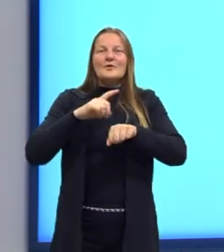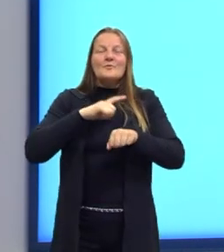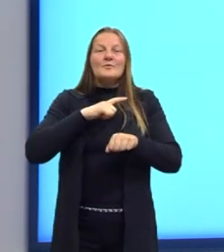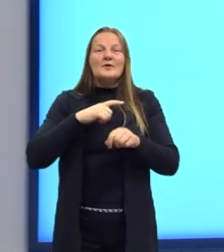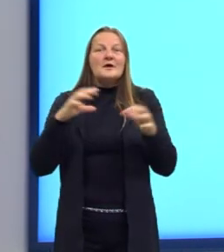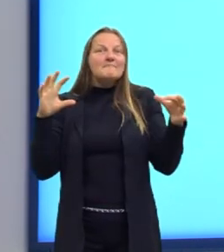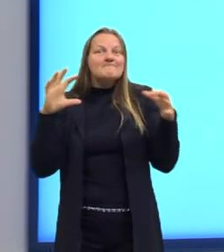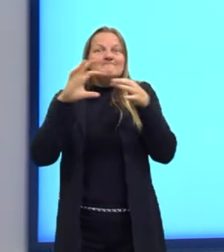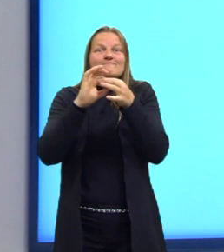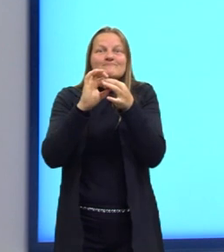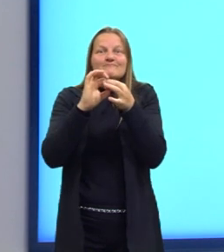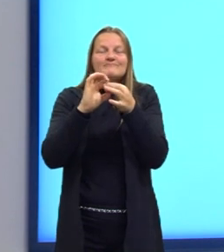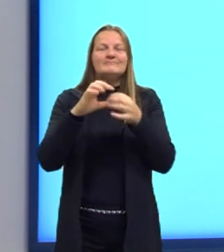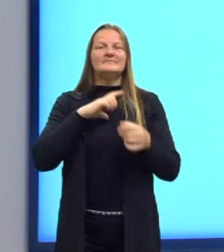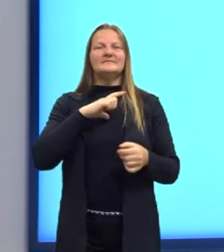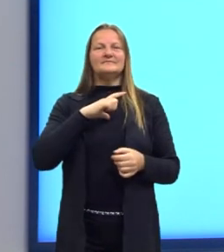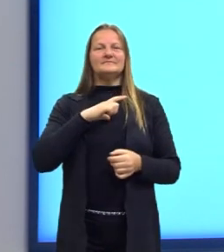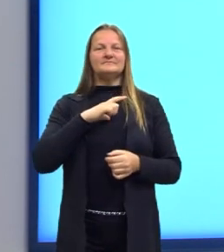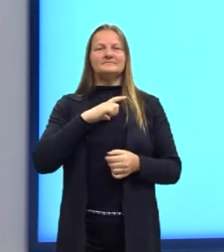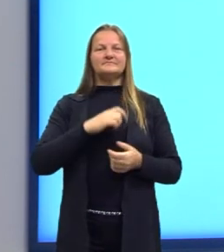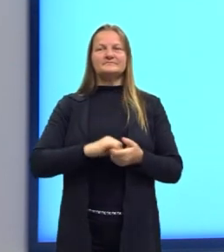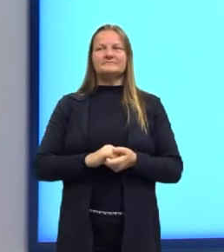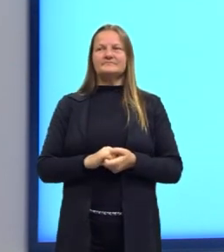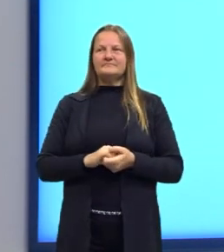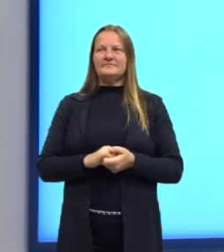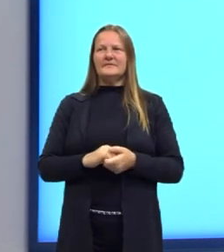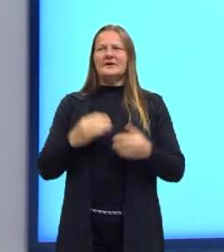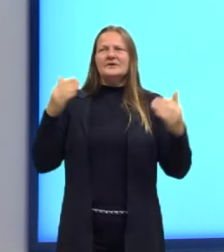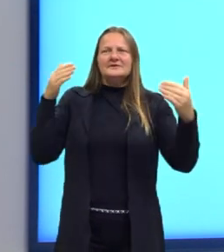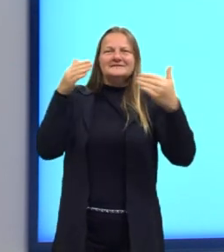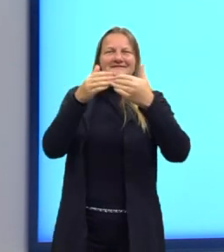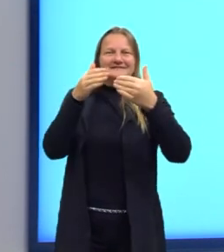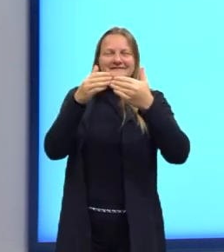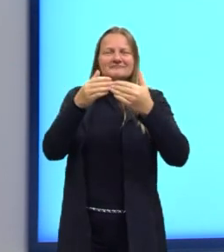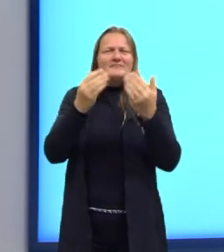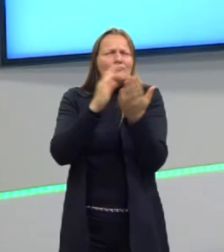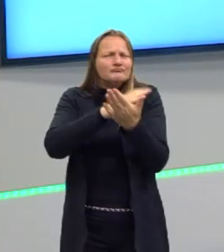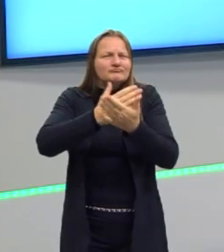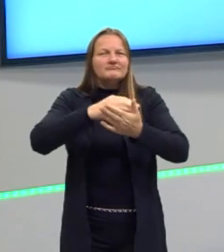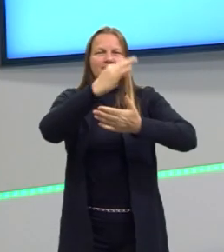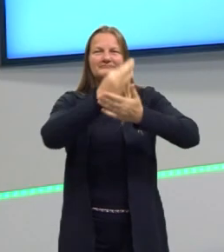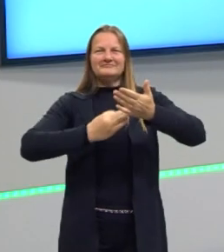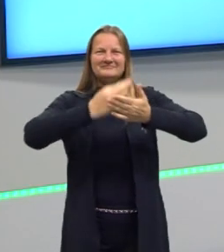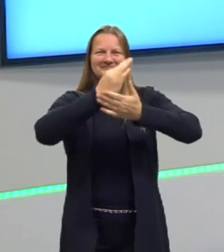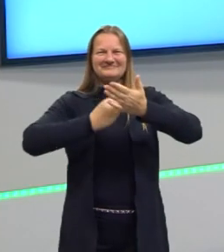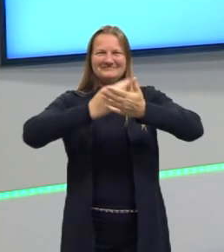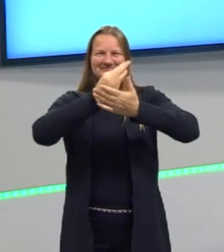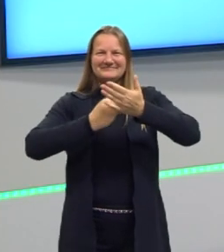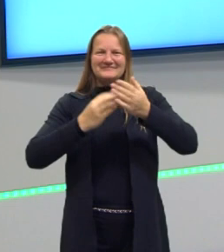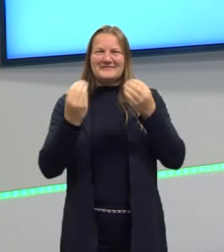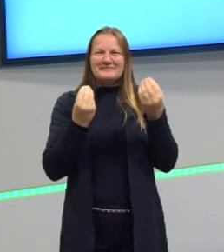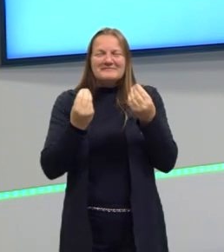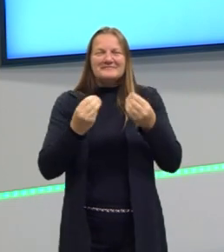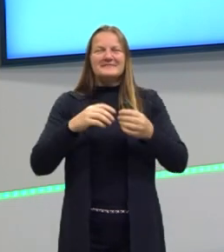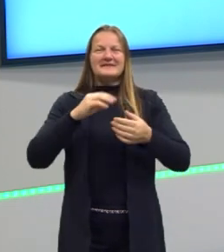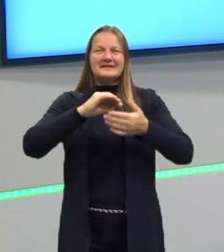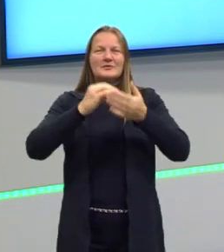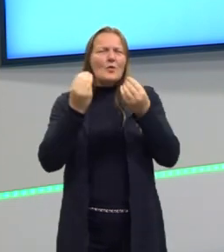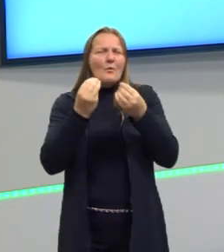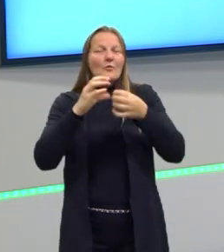vez que ele está ligado a diretamente a interpretação textual é a compreensão textual